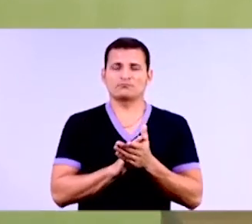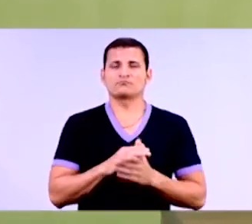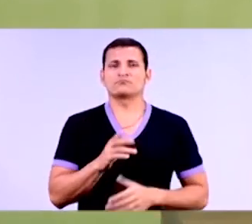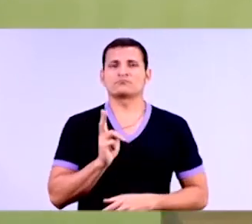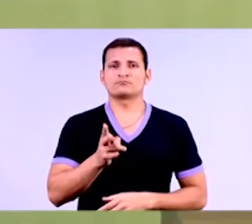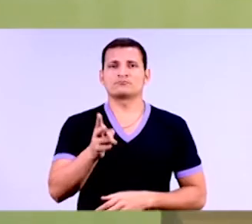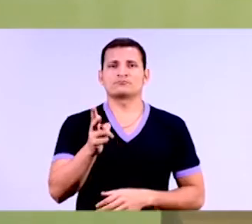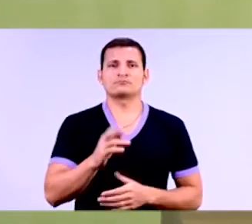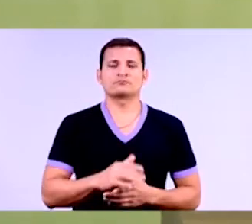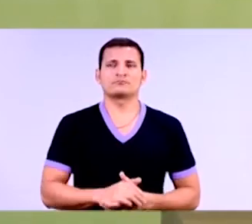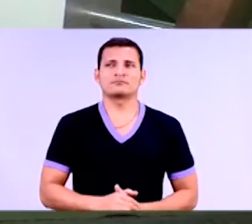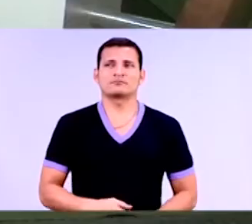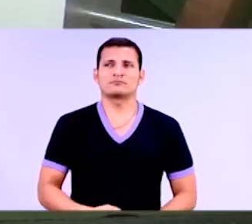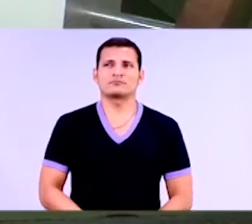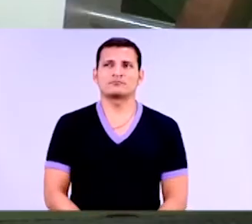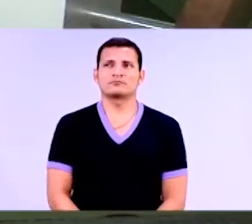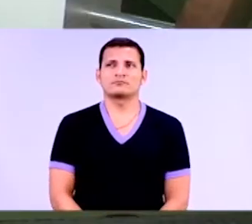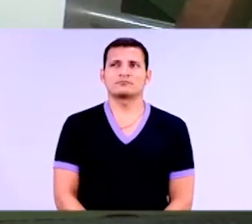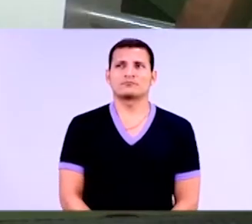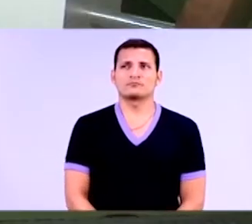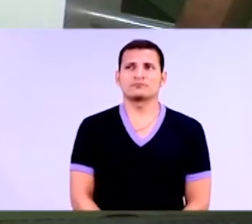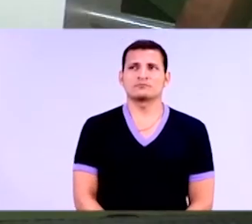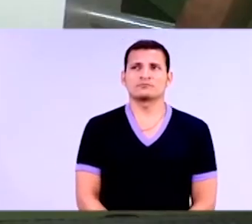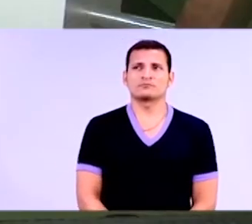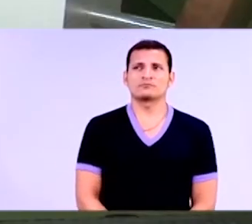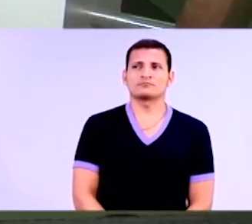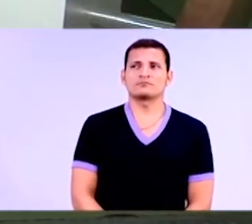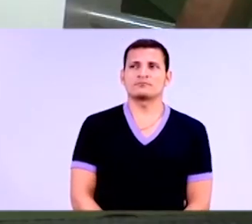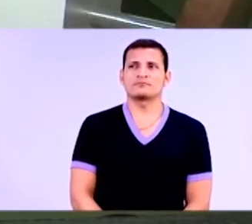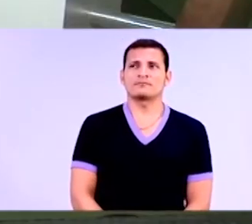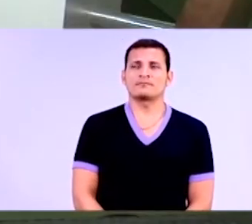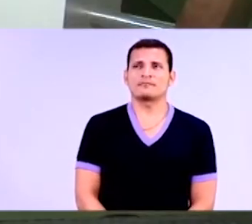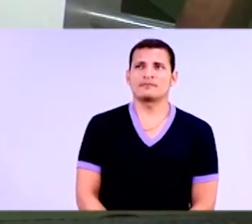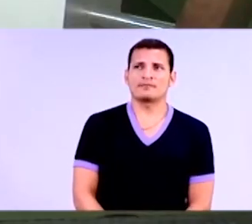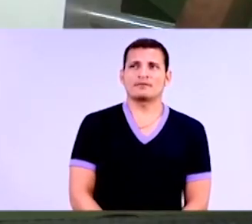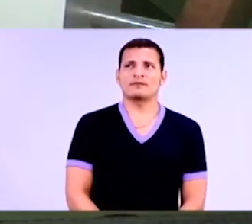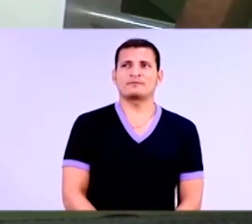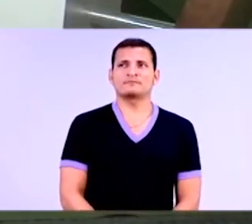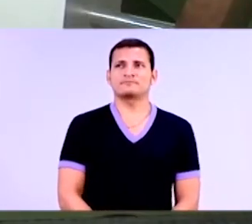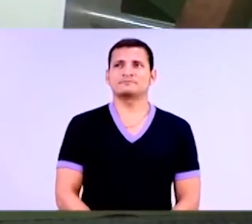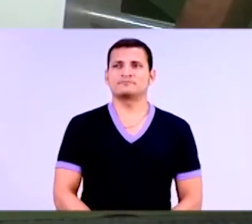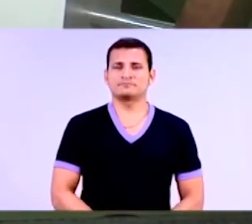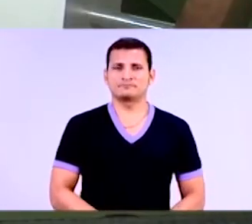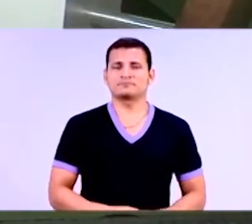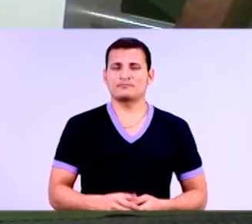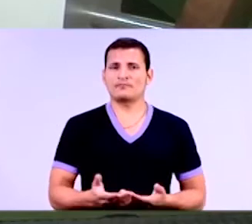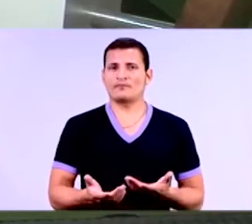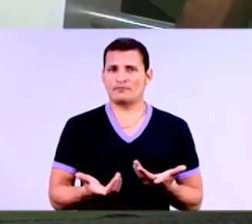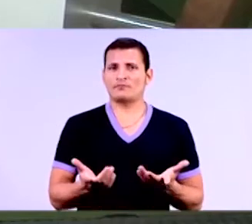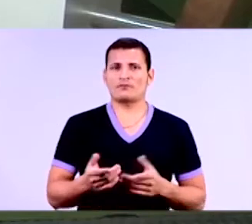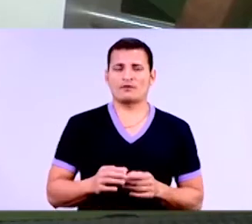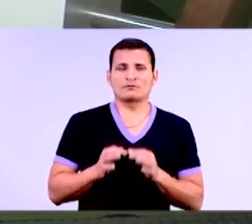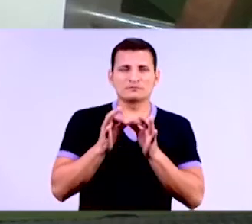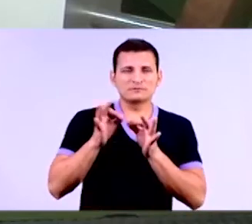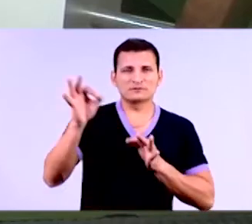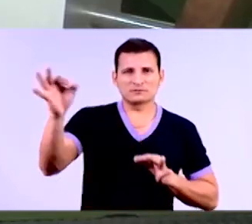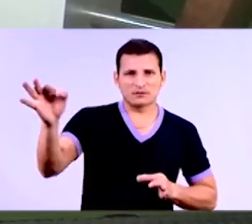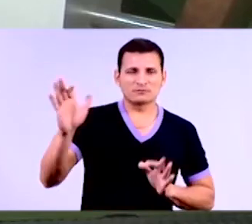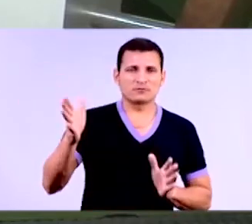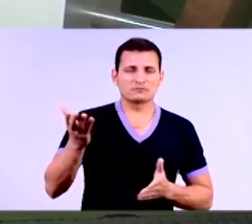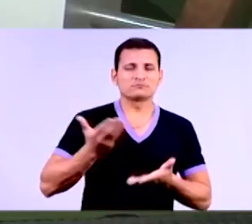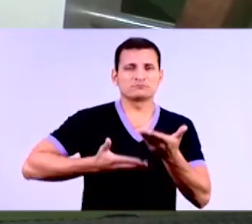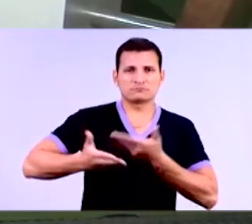assim. Poxa, que legal, gente. É isso mesmo que a gente quer. A gente vai, apesar da distância, a interação é um